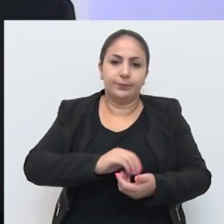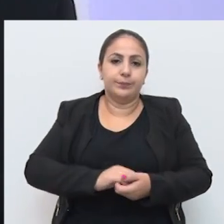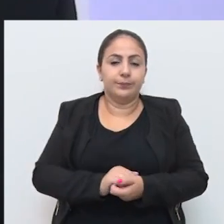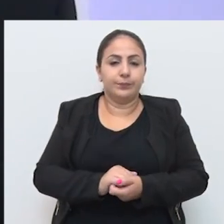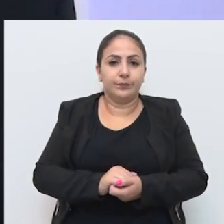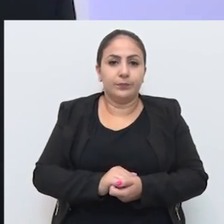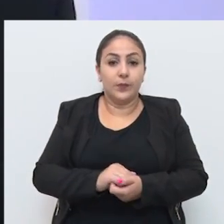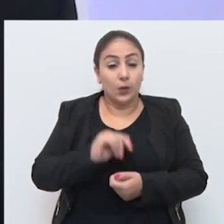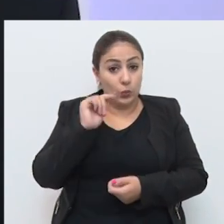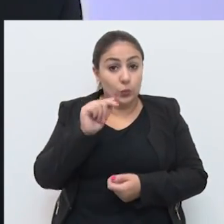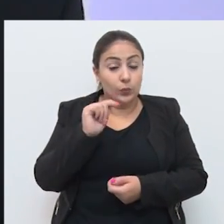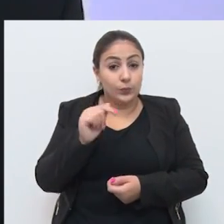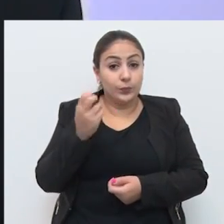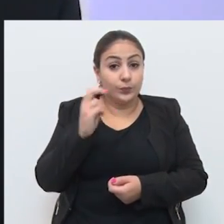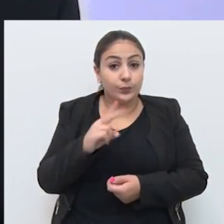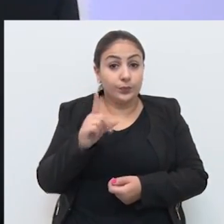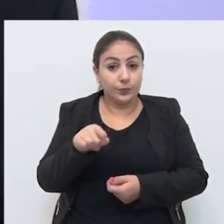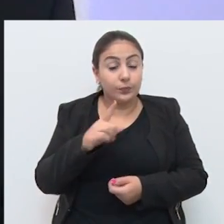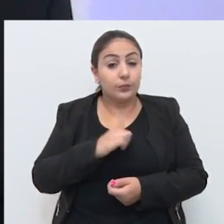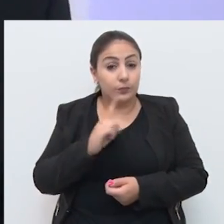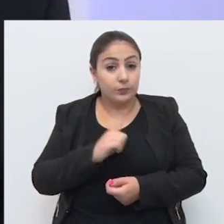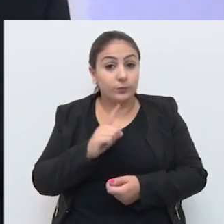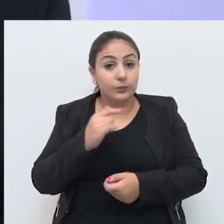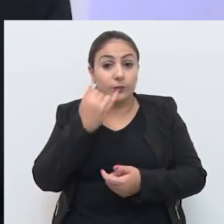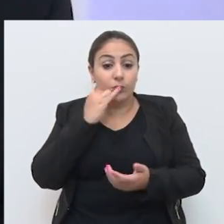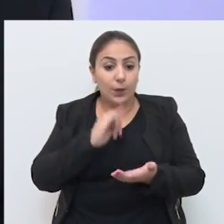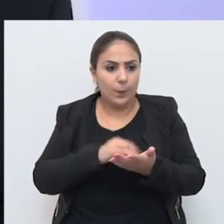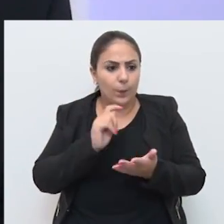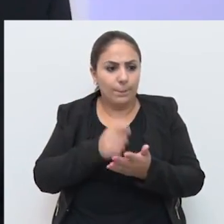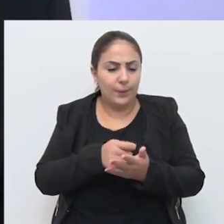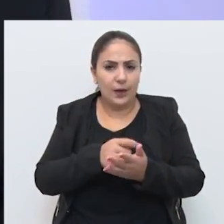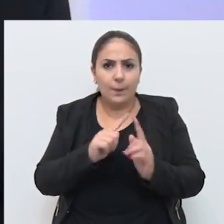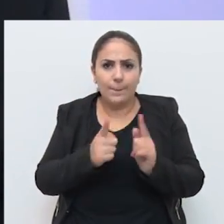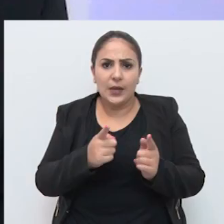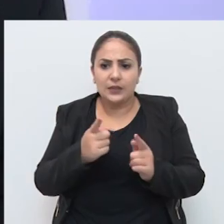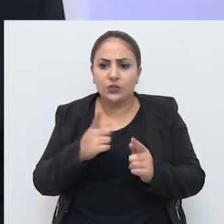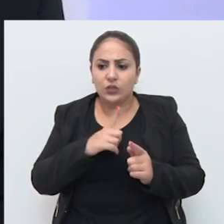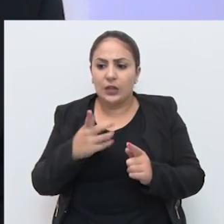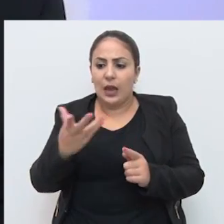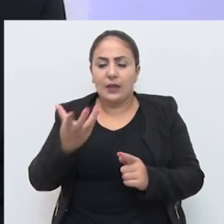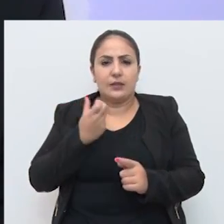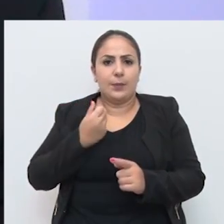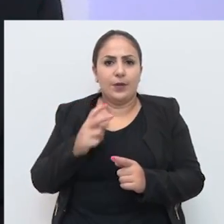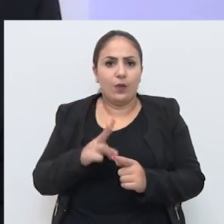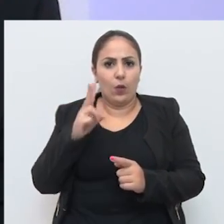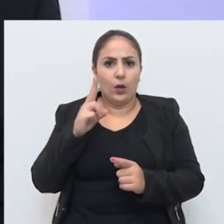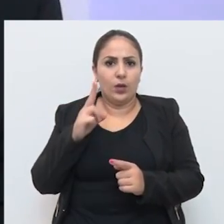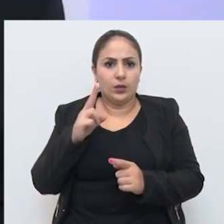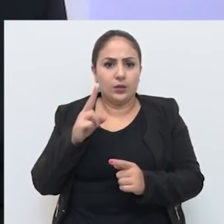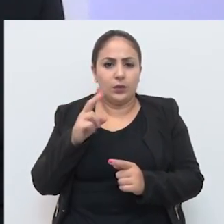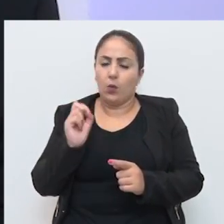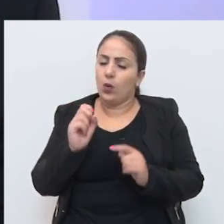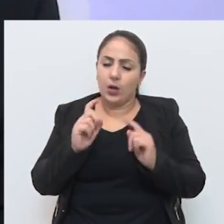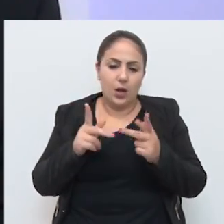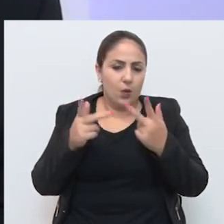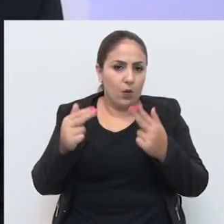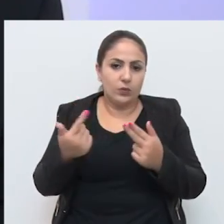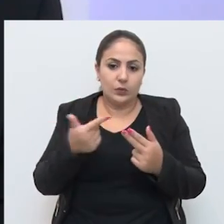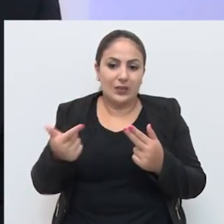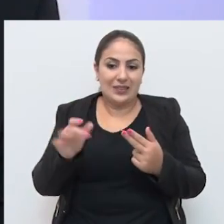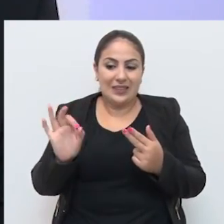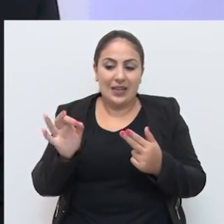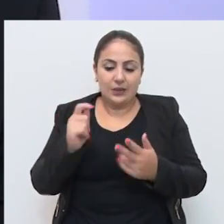pagar. Tu teve, ou teve imposto durante o ano pago, mas tinha imposto a restituir. Mesma coisa, não tem mais saldo a